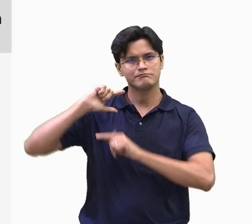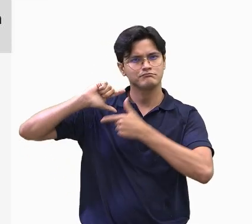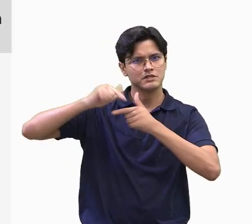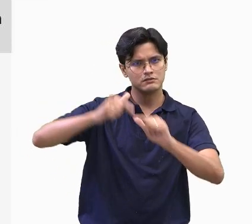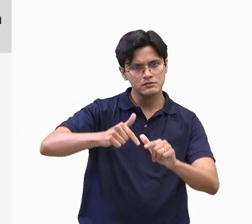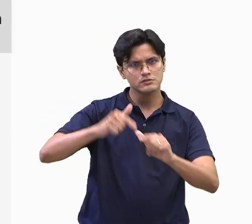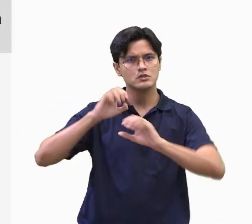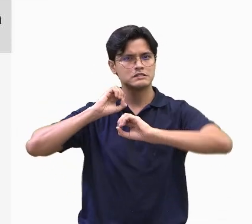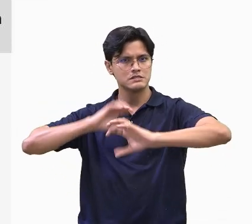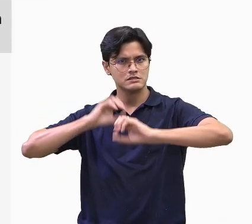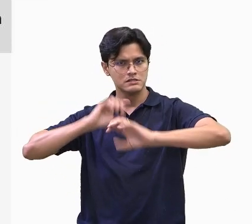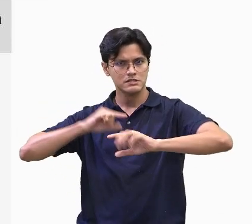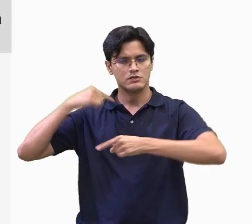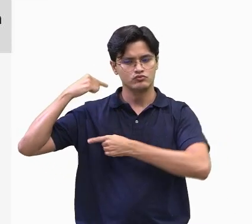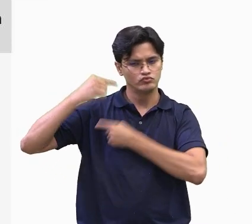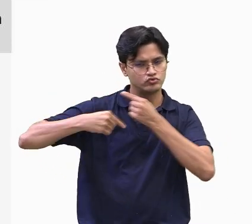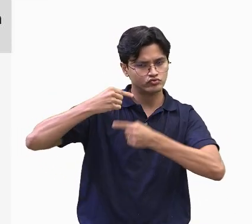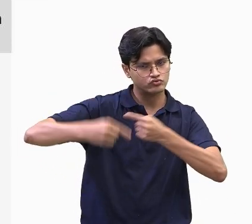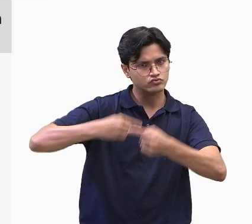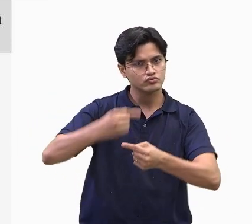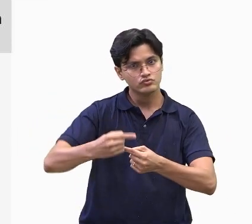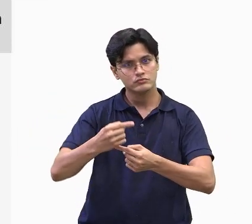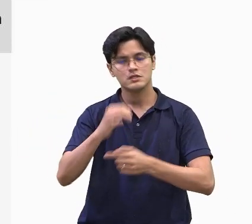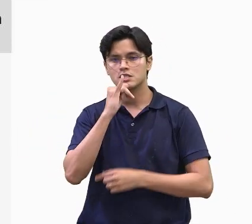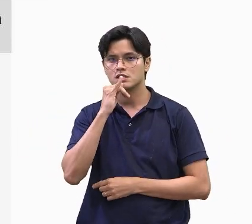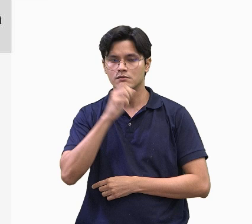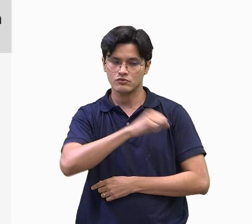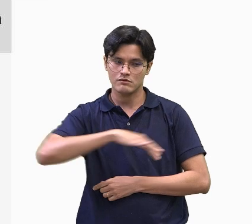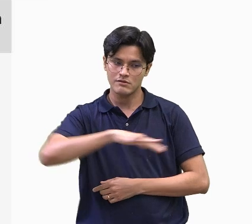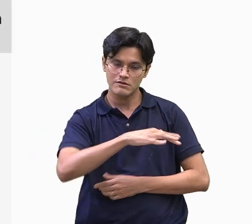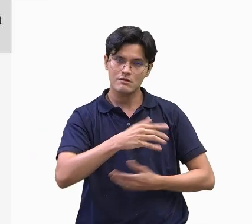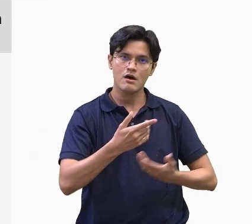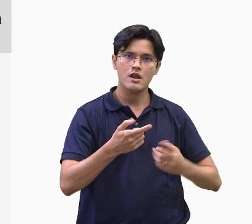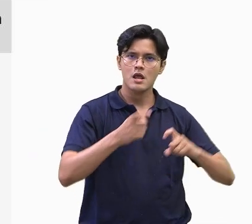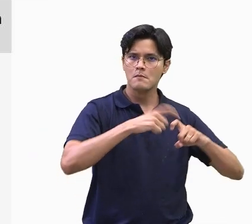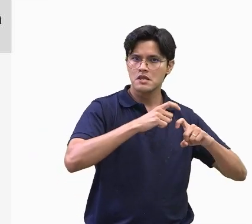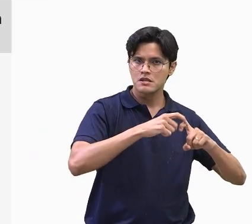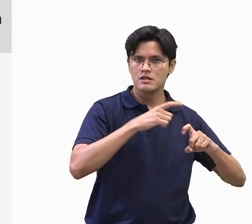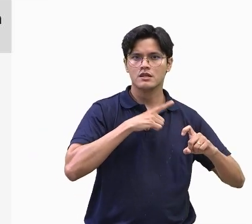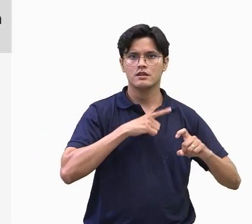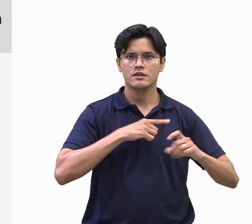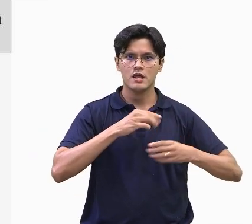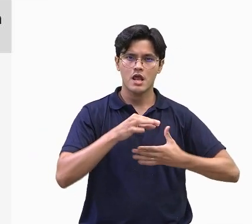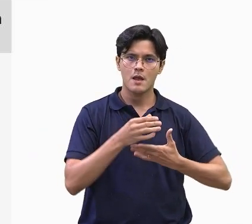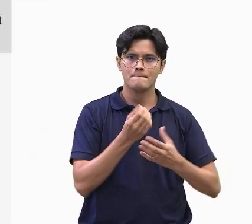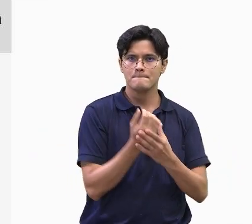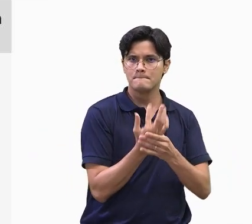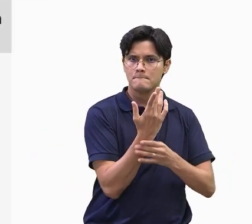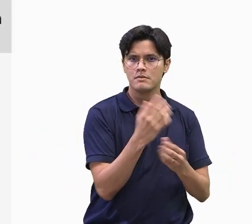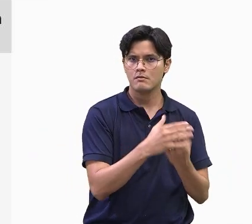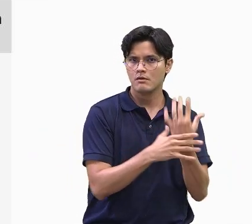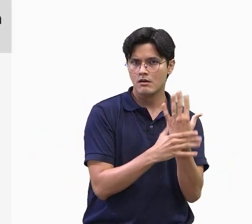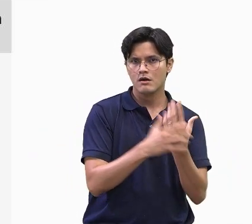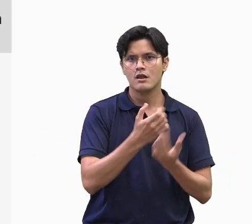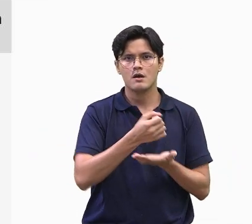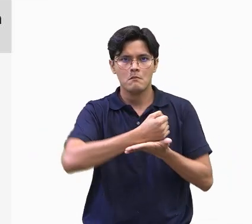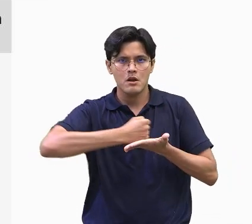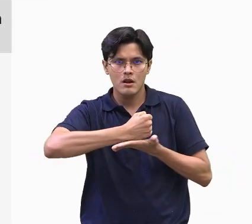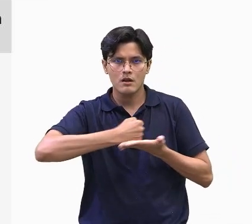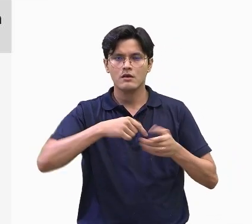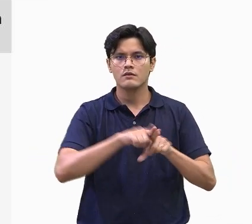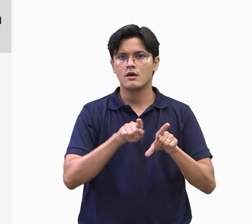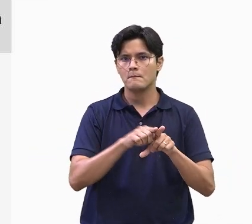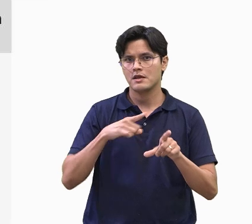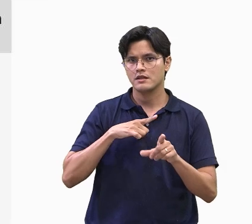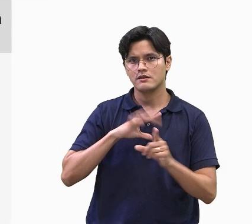para as gerações futuras. Na medicina, as plantas medicinais, o artesanato com cestaria de cipó, adorno